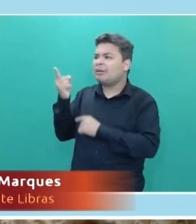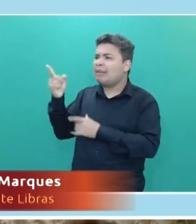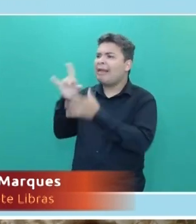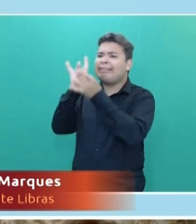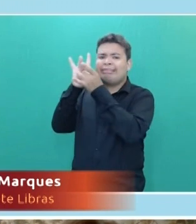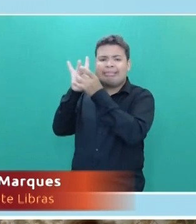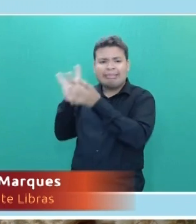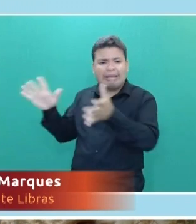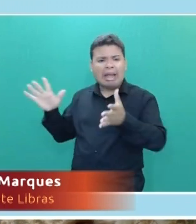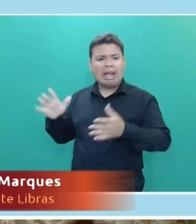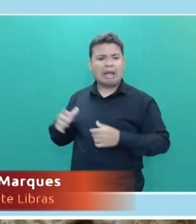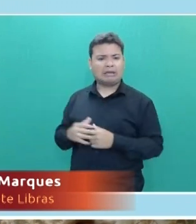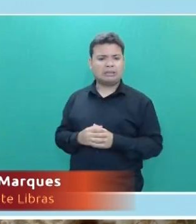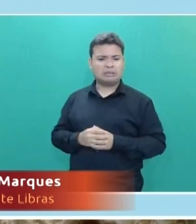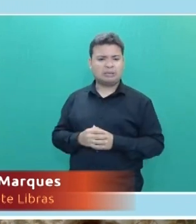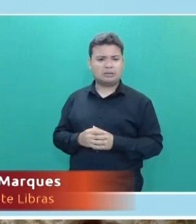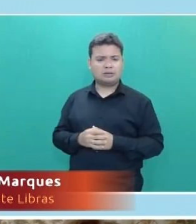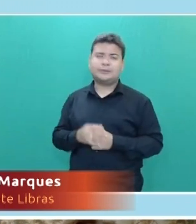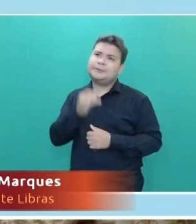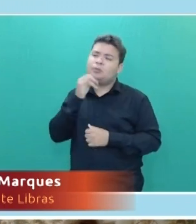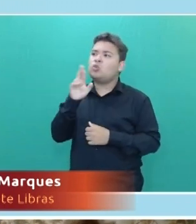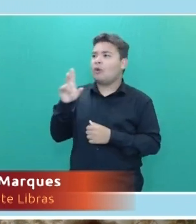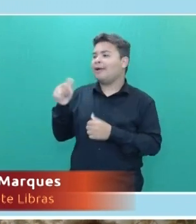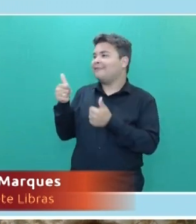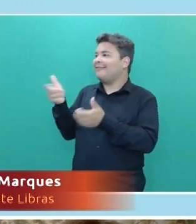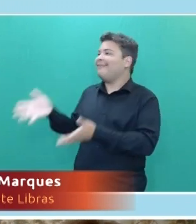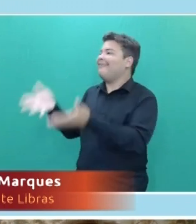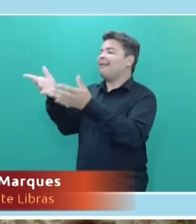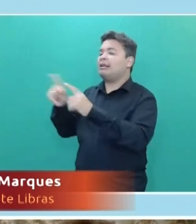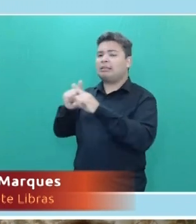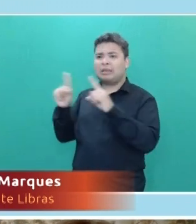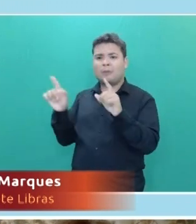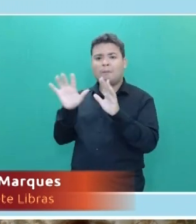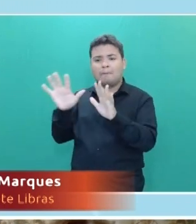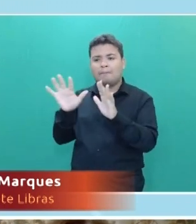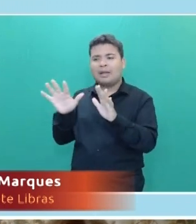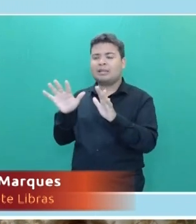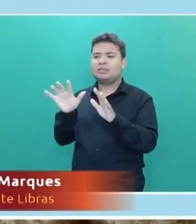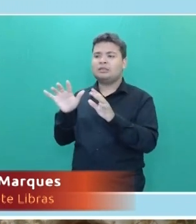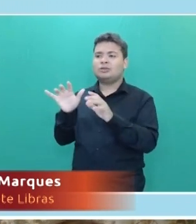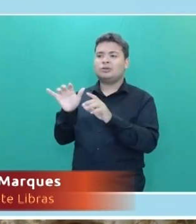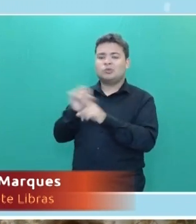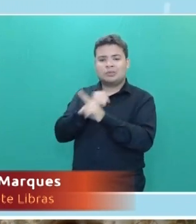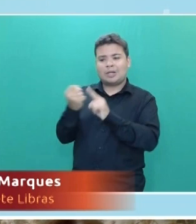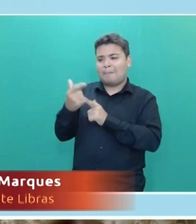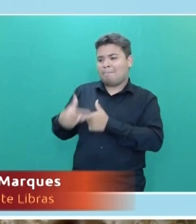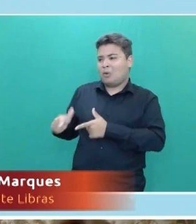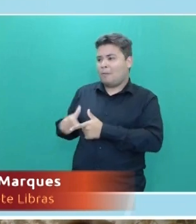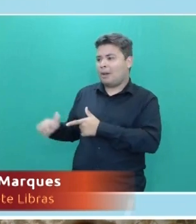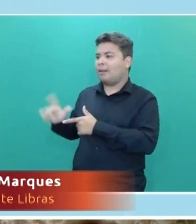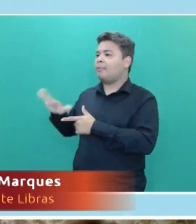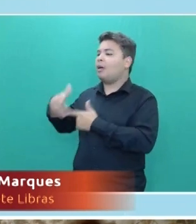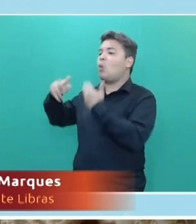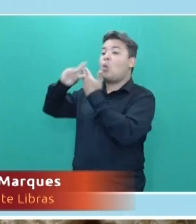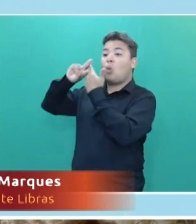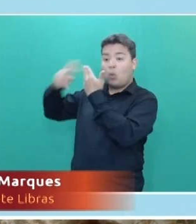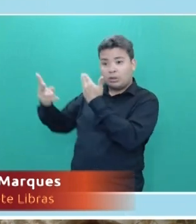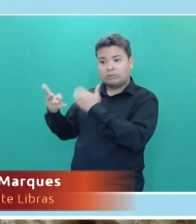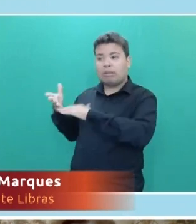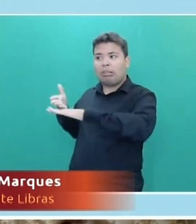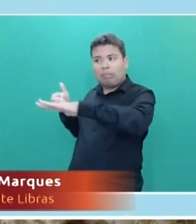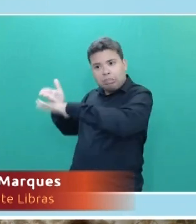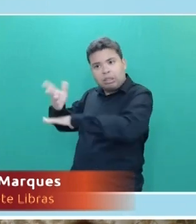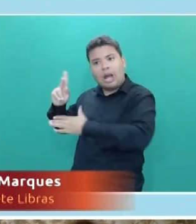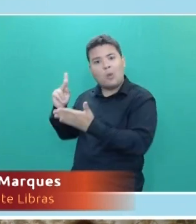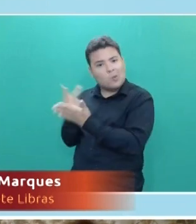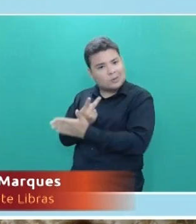permite no sentido assim, de que isso é possível, né? Cria condições para que isso aconteça. Hoje a gente olha para nosso país e com esse aumento